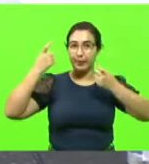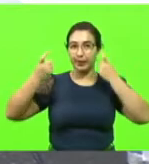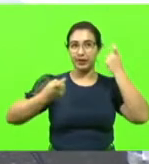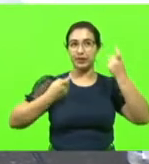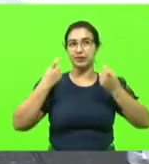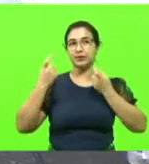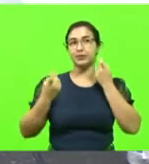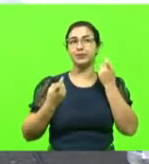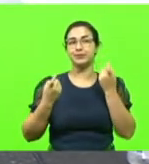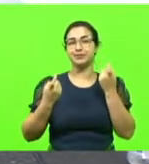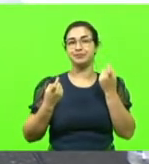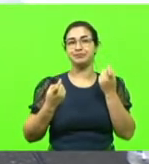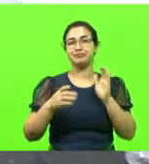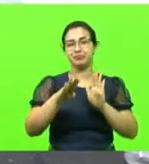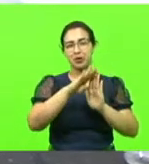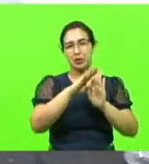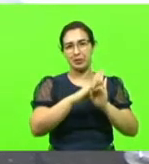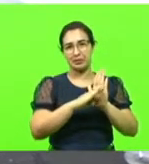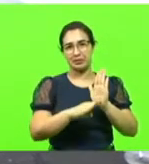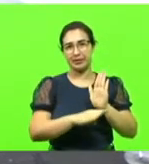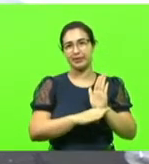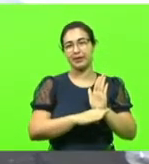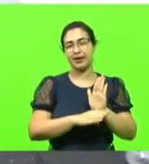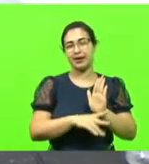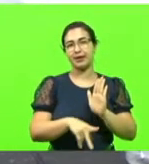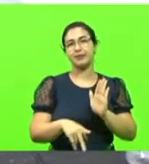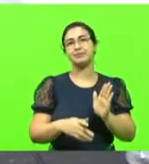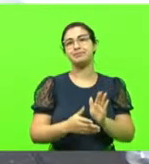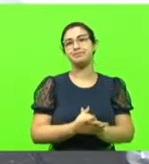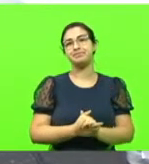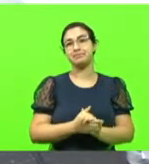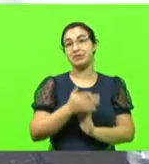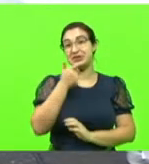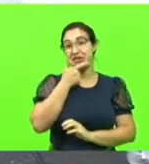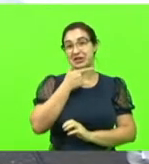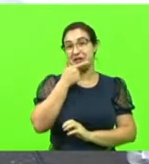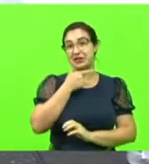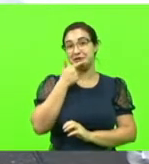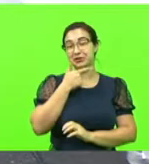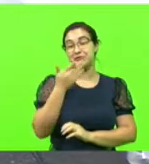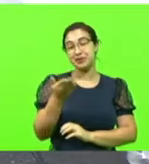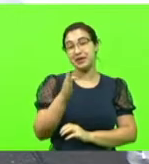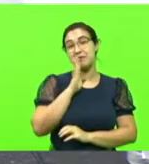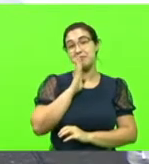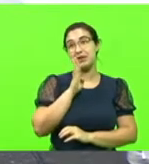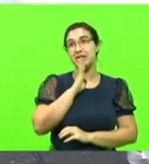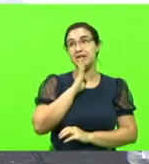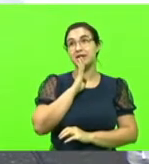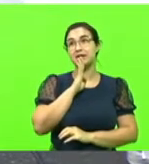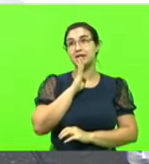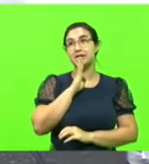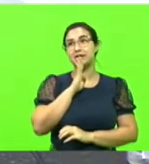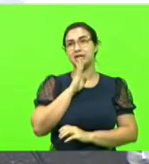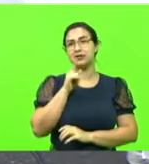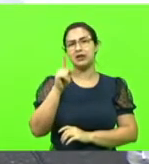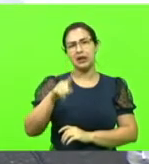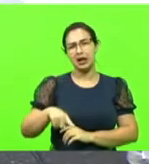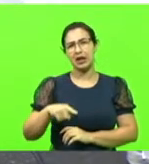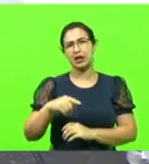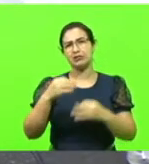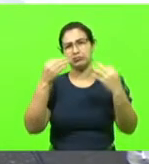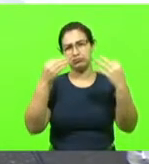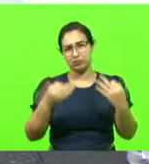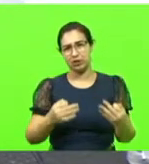com uma matéria, deputado Berlanda, que Vossa Excelência traz aqui para que ela seja, de fato,